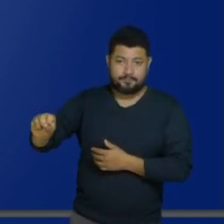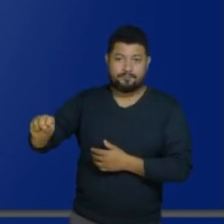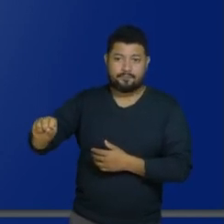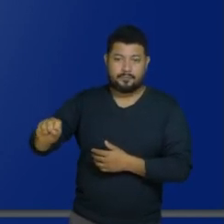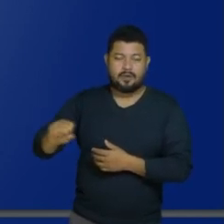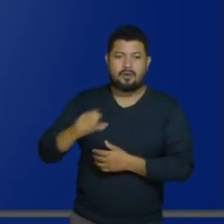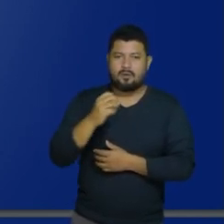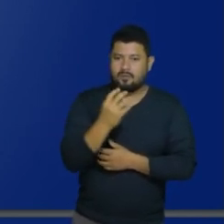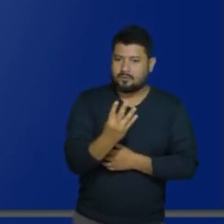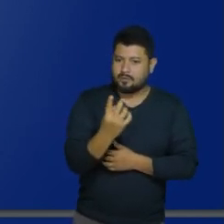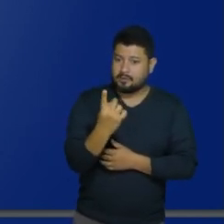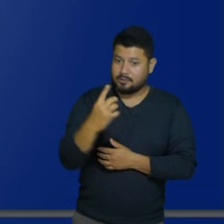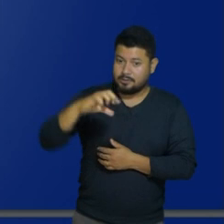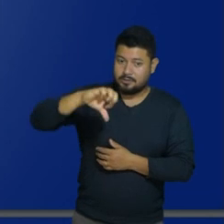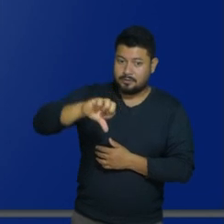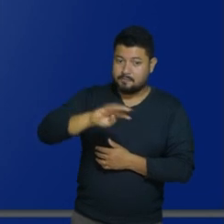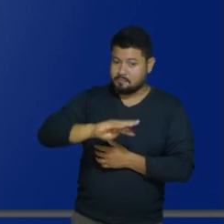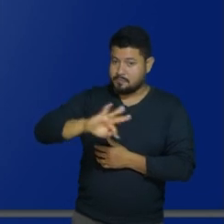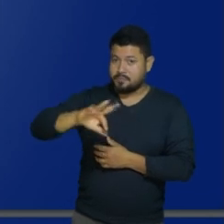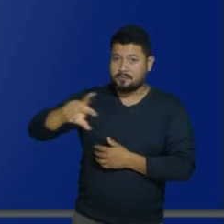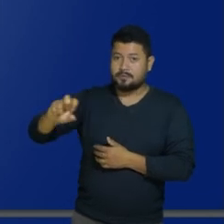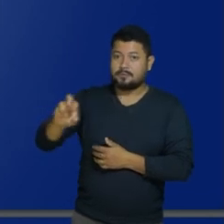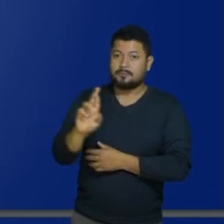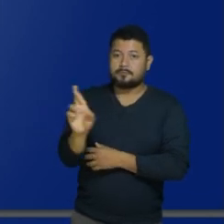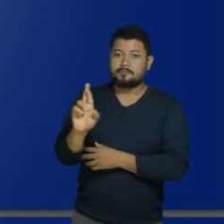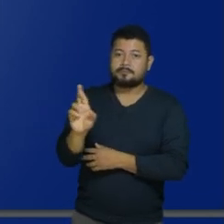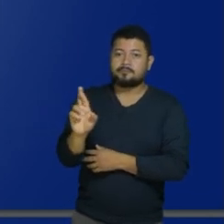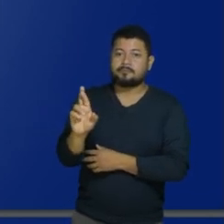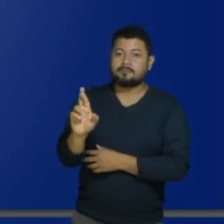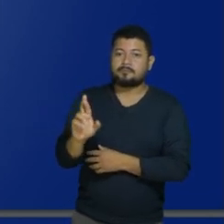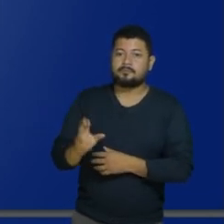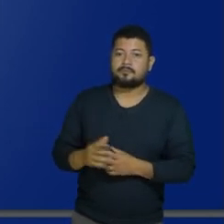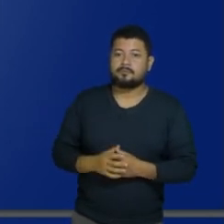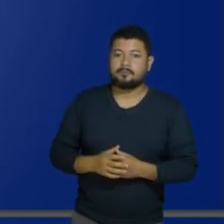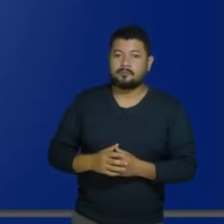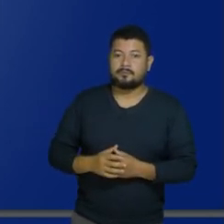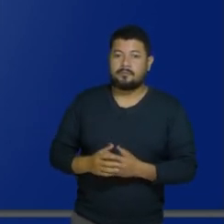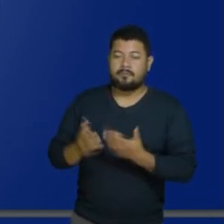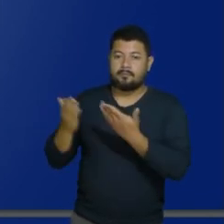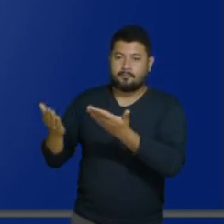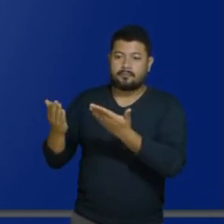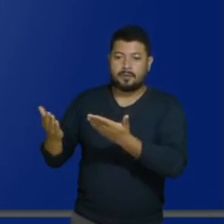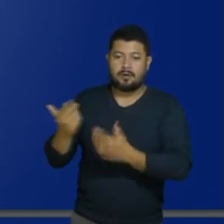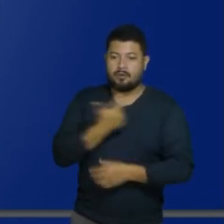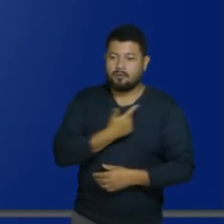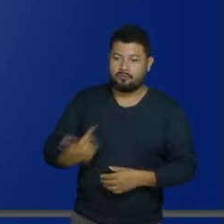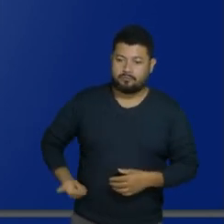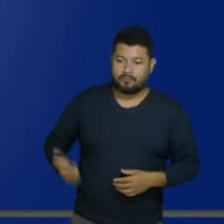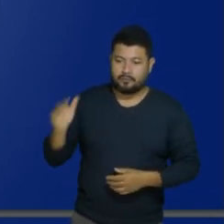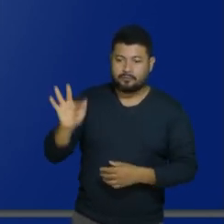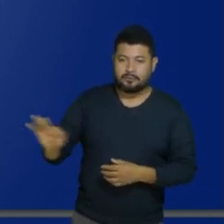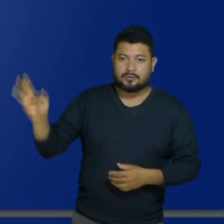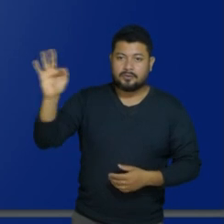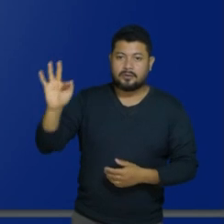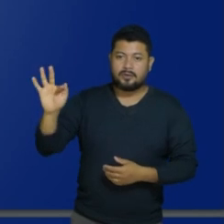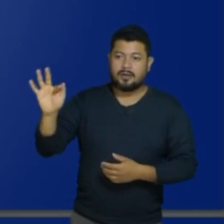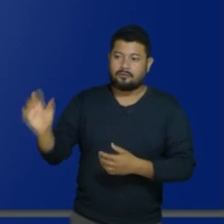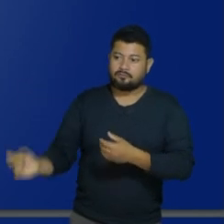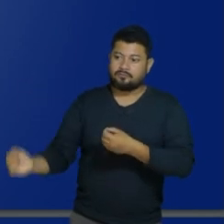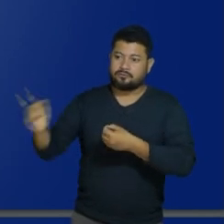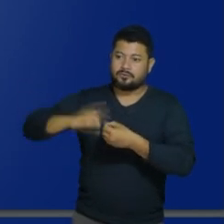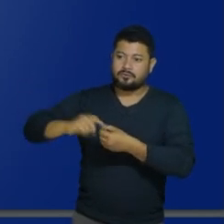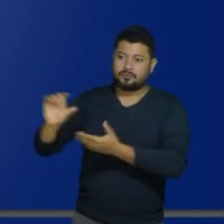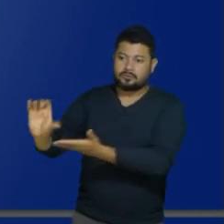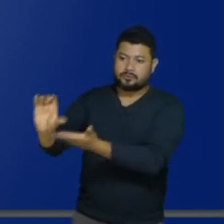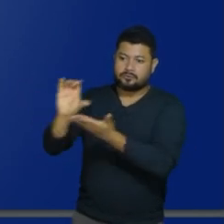419 bilhões de reais. E a Federação e a União devolveu para Santa